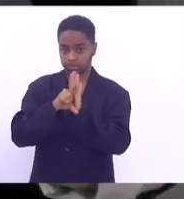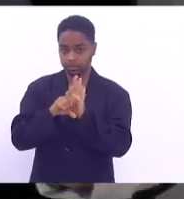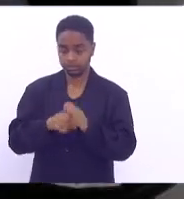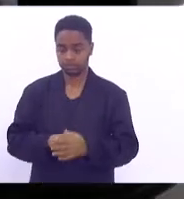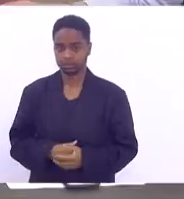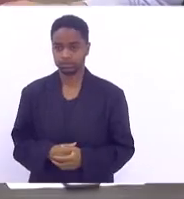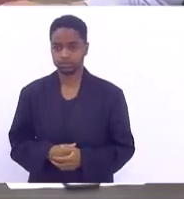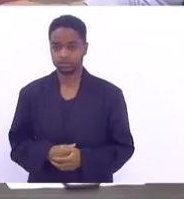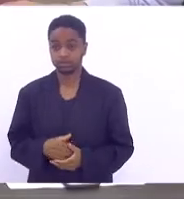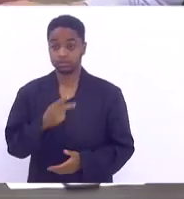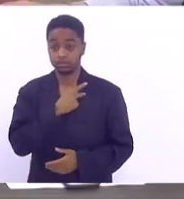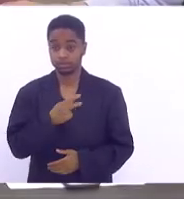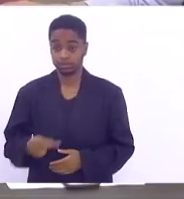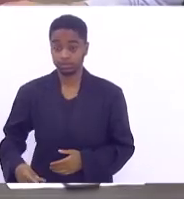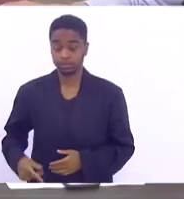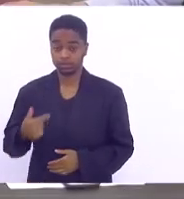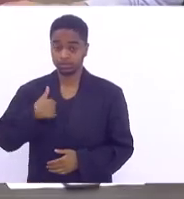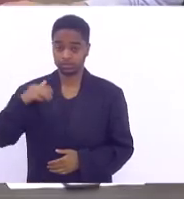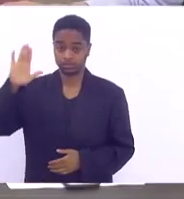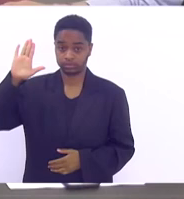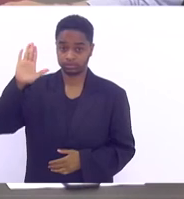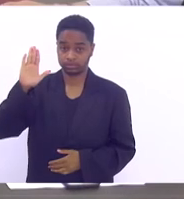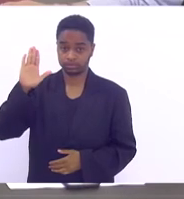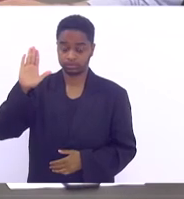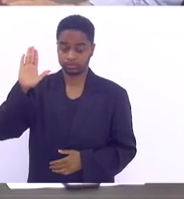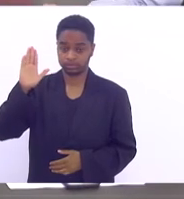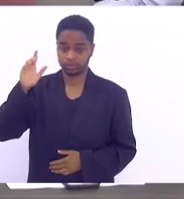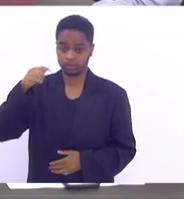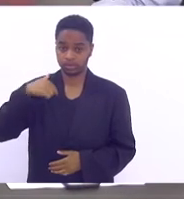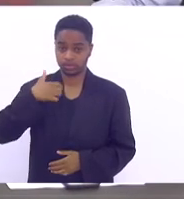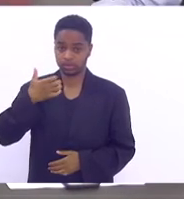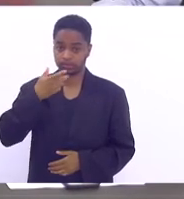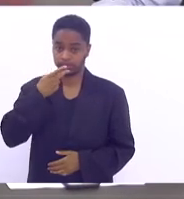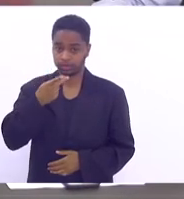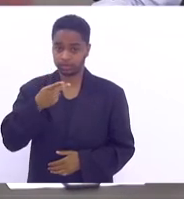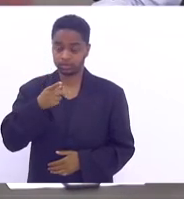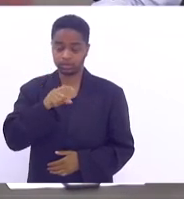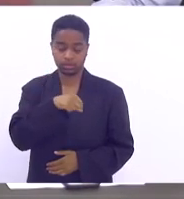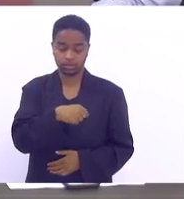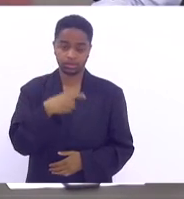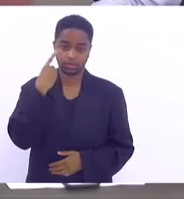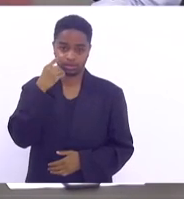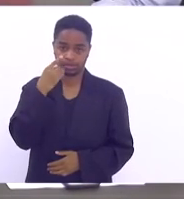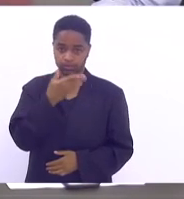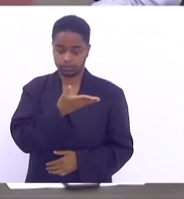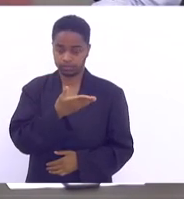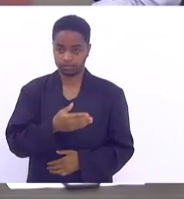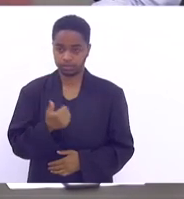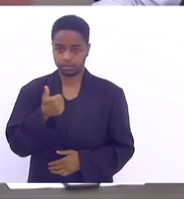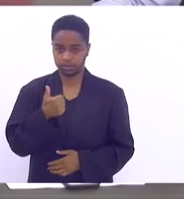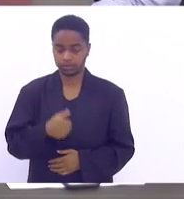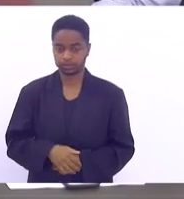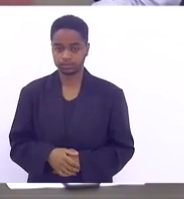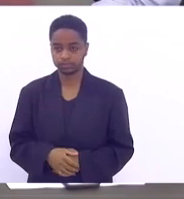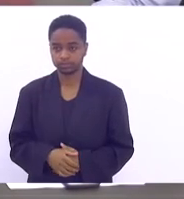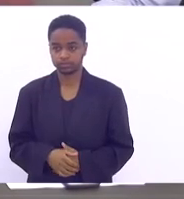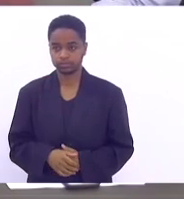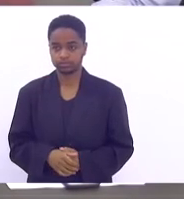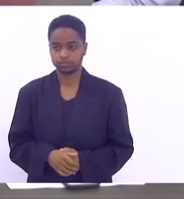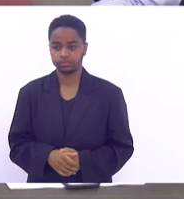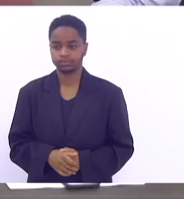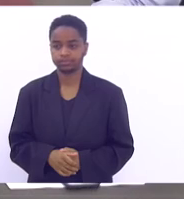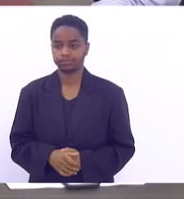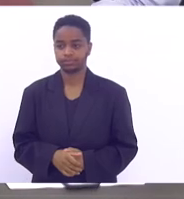parte, deputado. Eu tinha pedido... Uma parte, mas está na fala ainda do deputado Cozzolino, ele pediu uma só parte. Uma parte, na verdade, que...